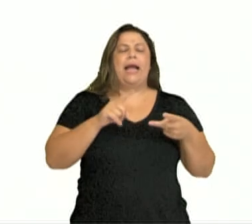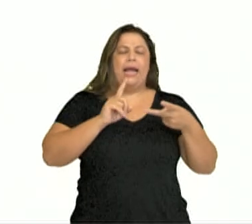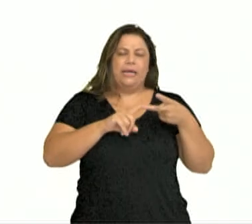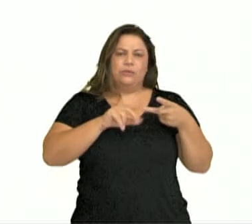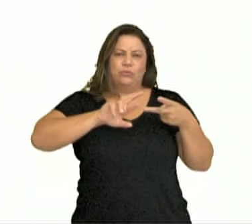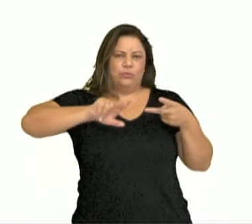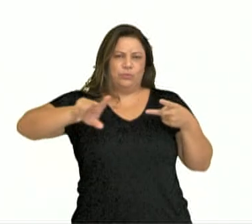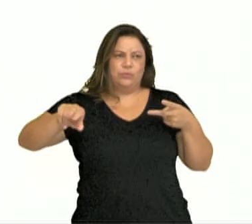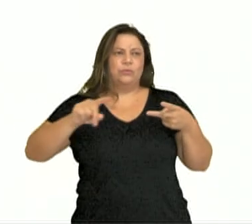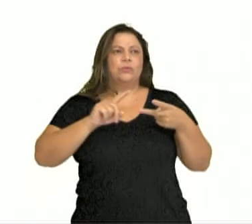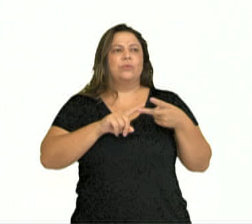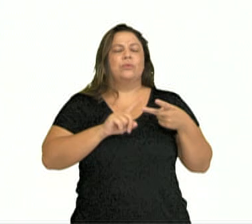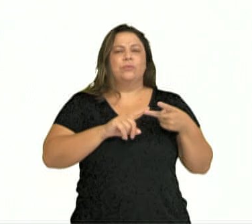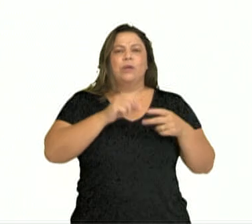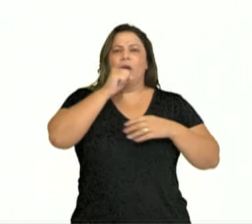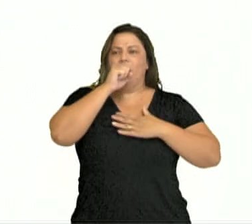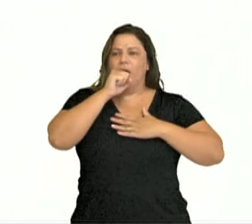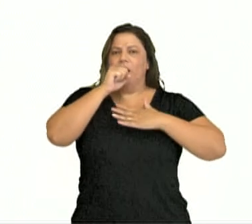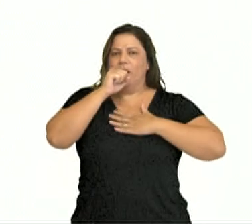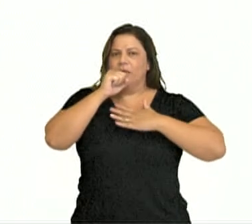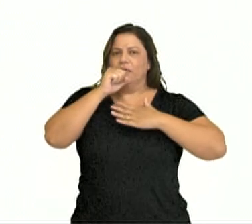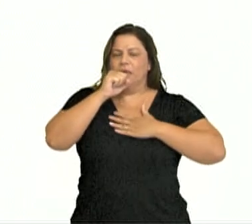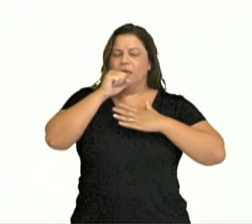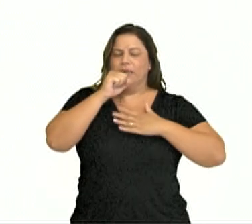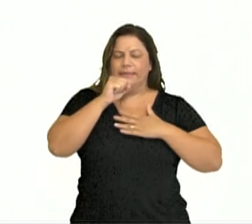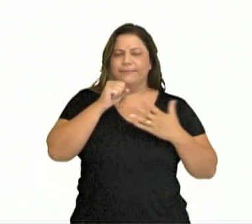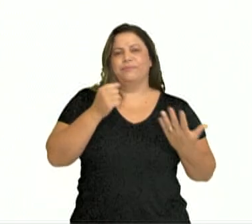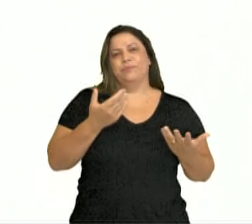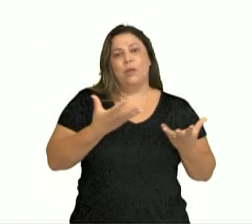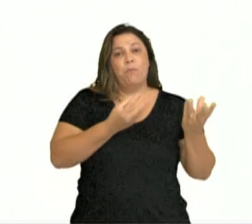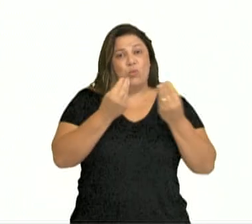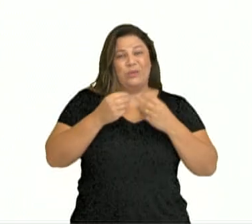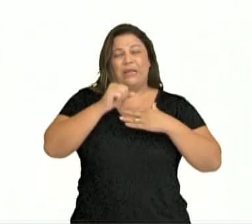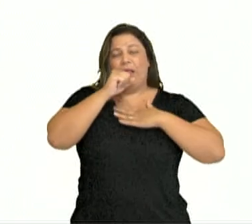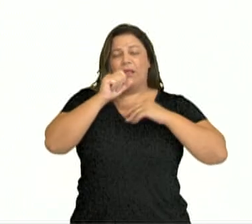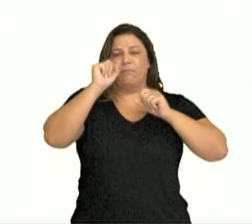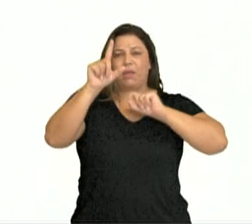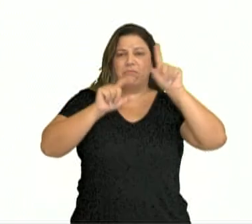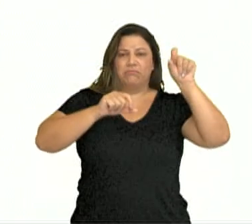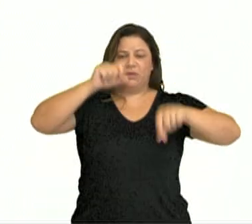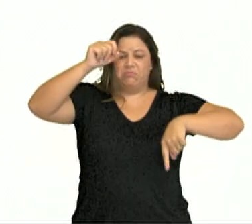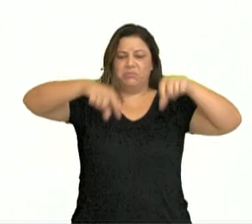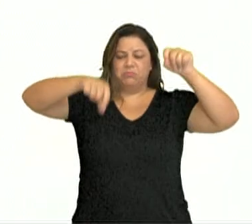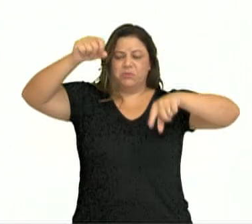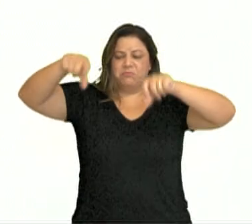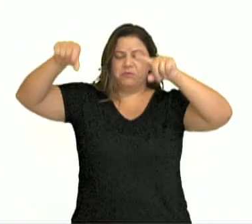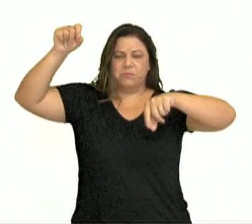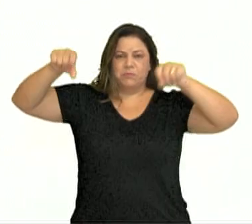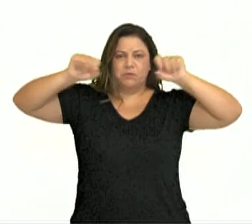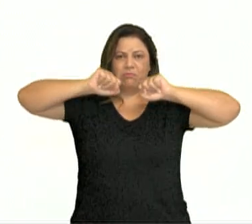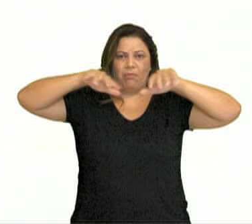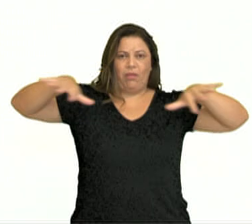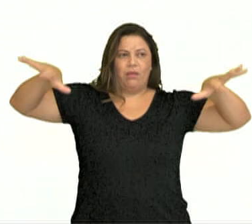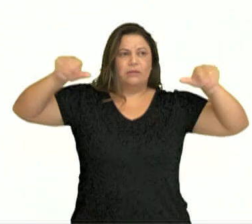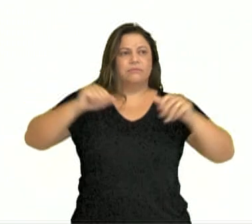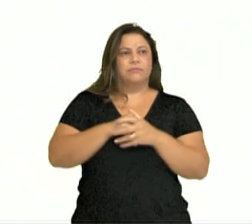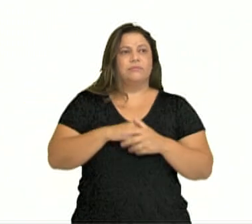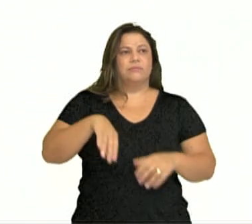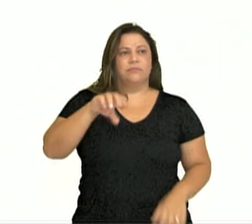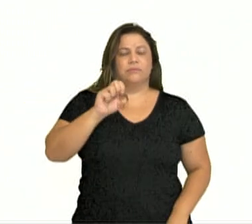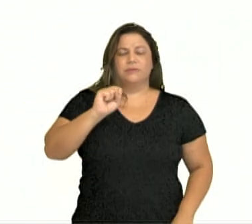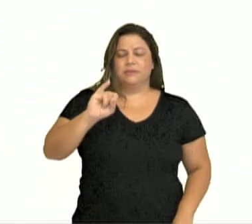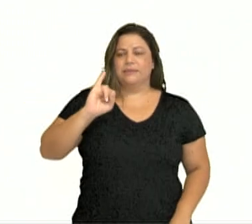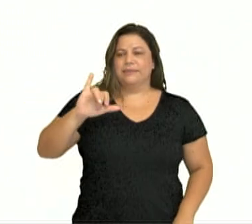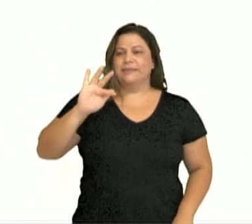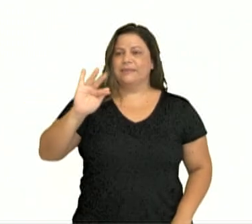outros animais, coqueluche, chamada de tosse comprida, através das gotículas de saliva ocorre a transmissão, e a sífilis